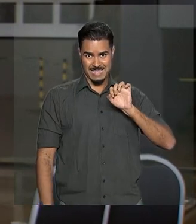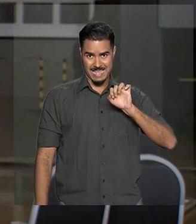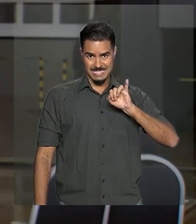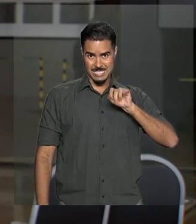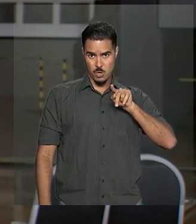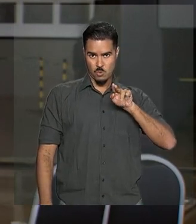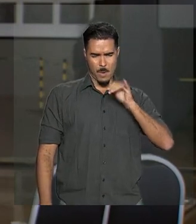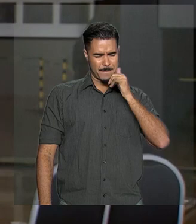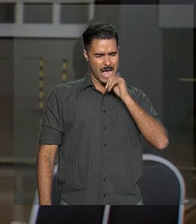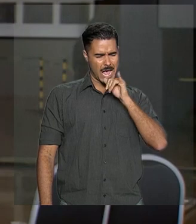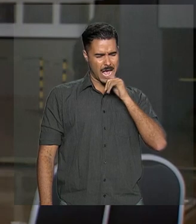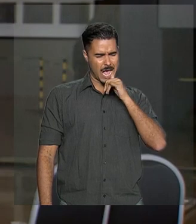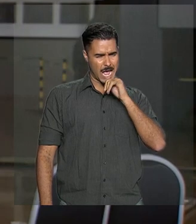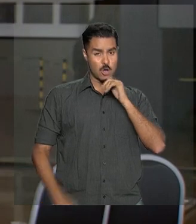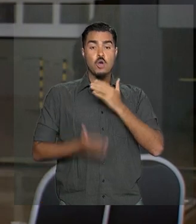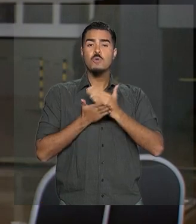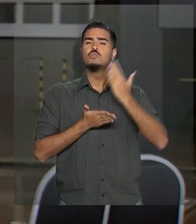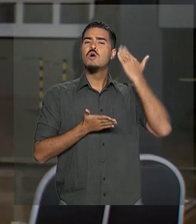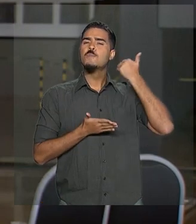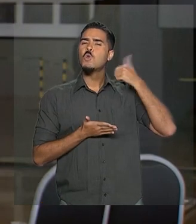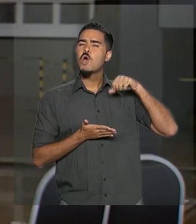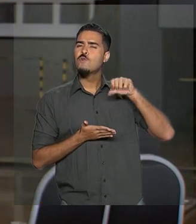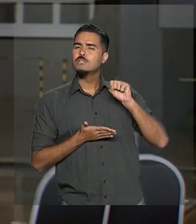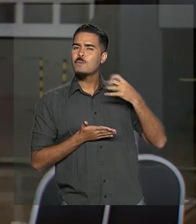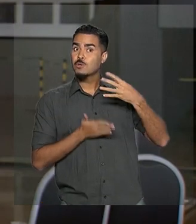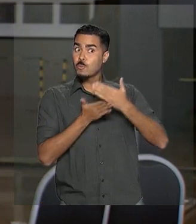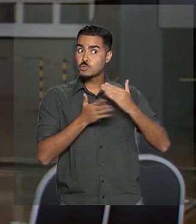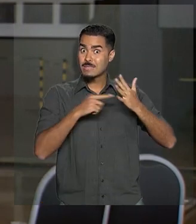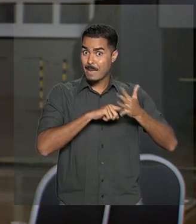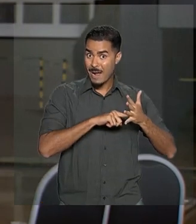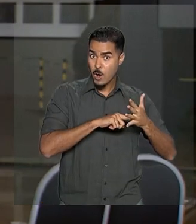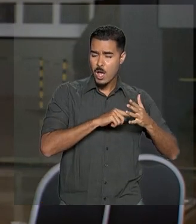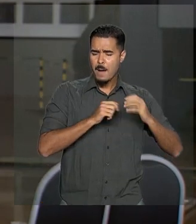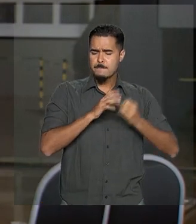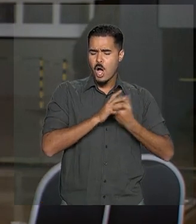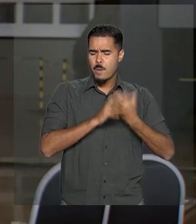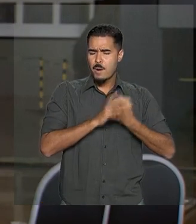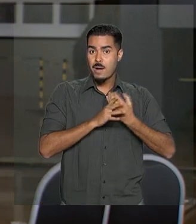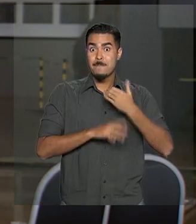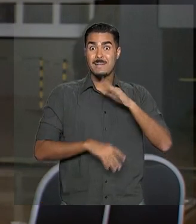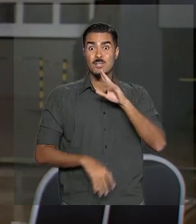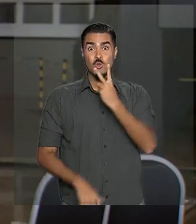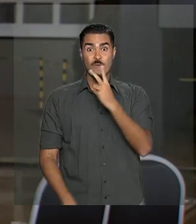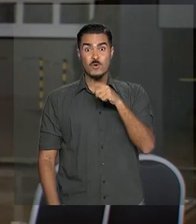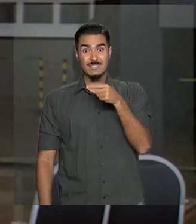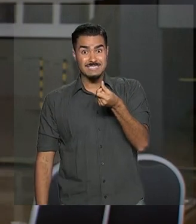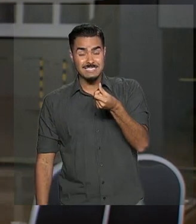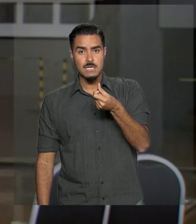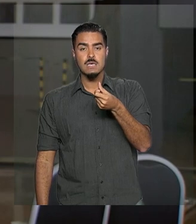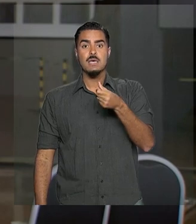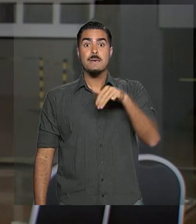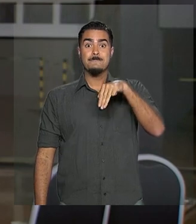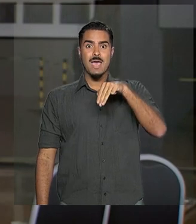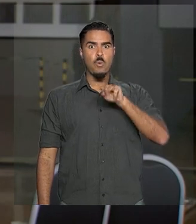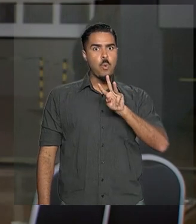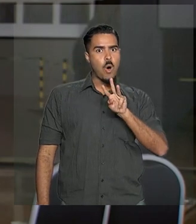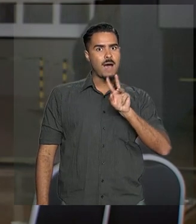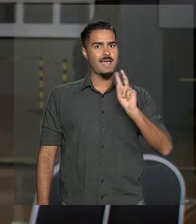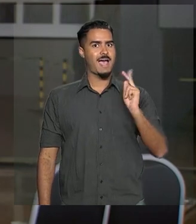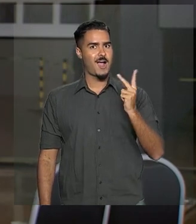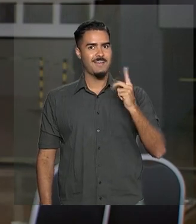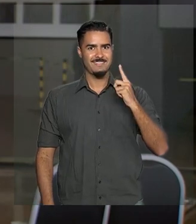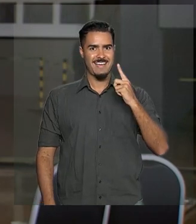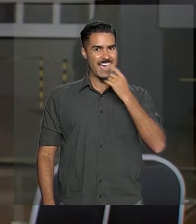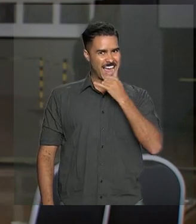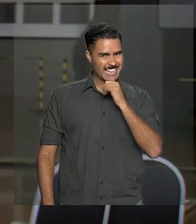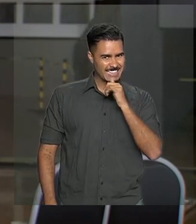início da operação dela, em 1984, mais de 2 bilhões e 600 milhões de megawatts de energia. E hoje,